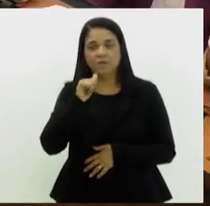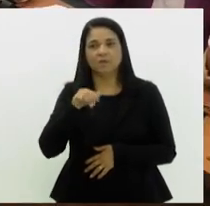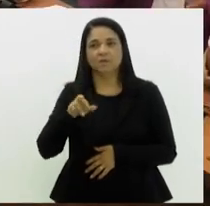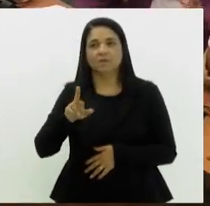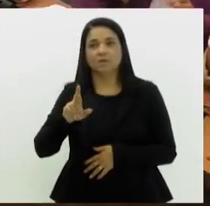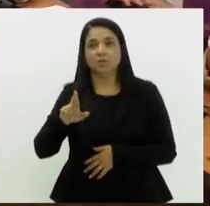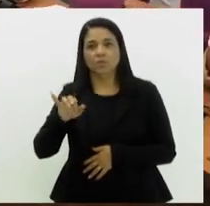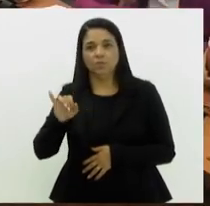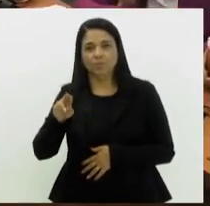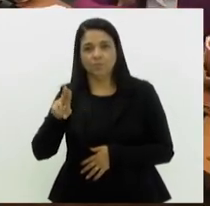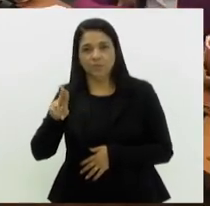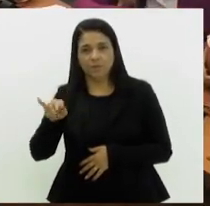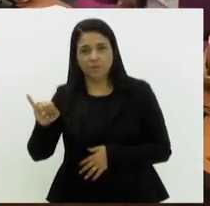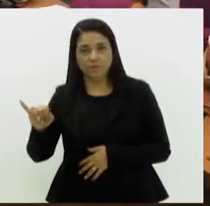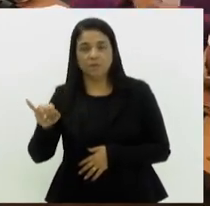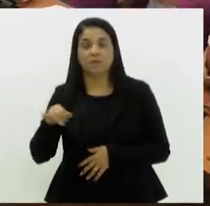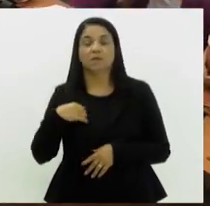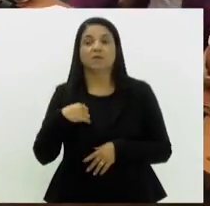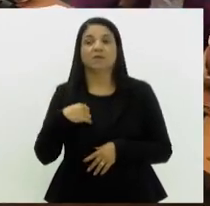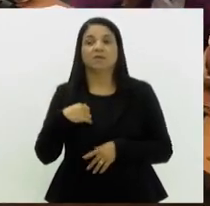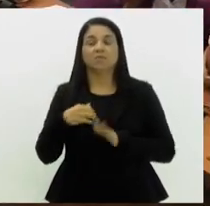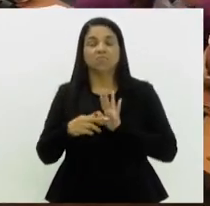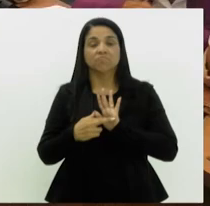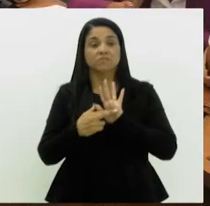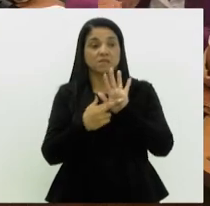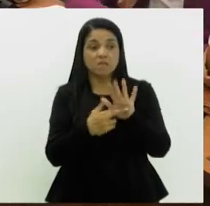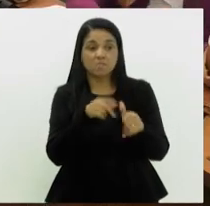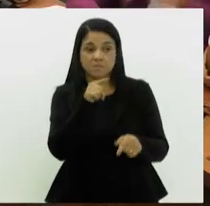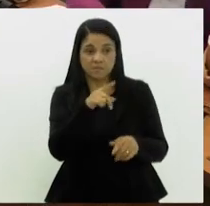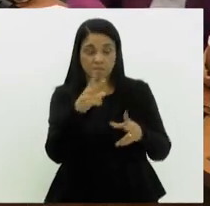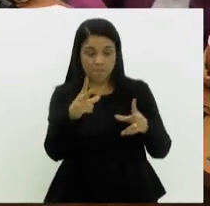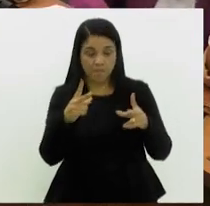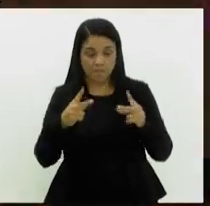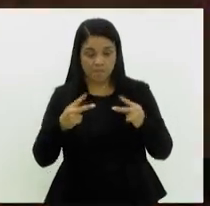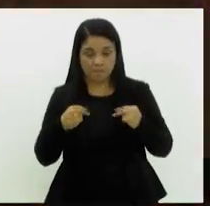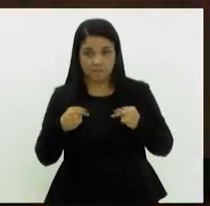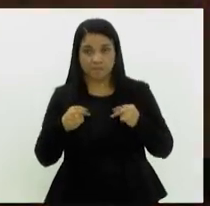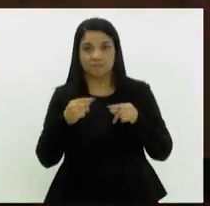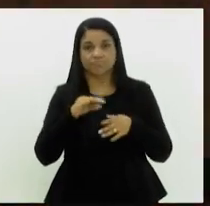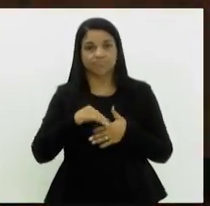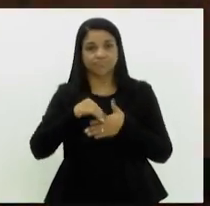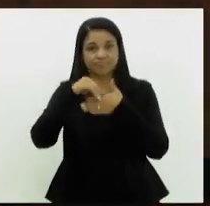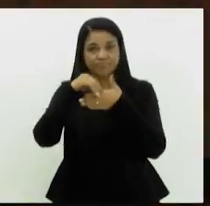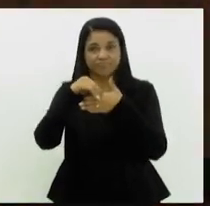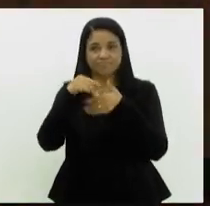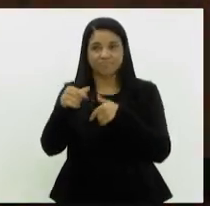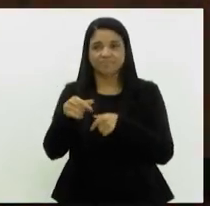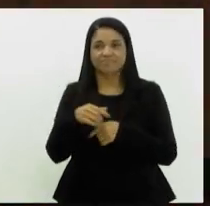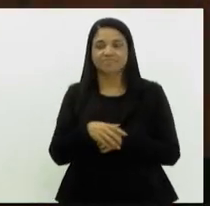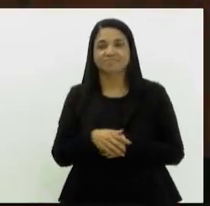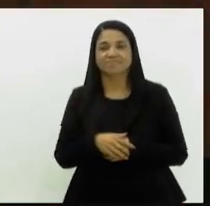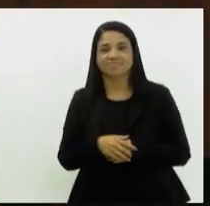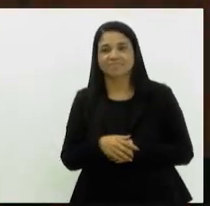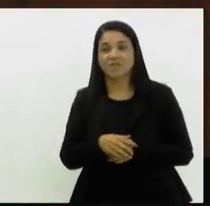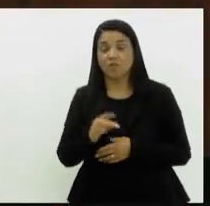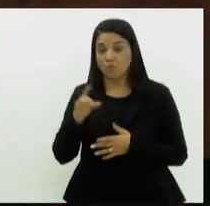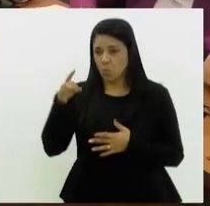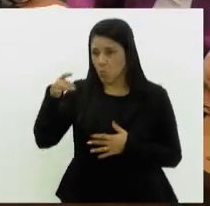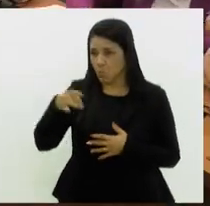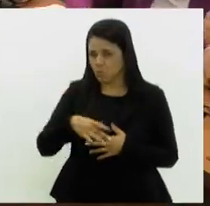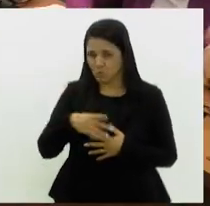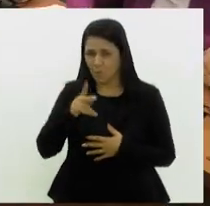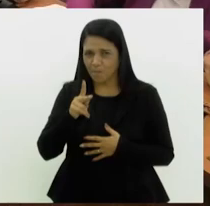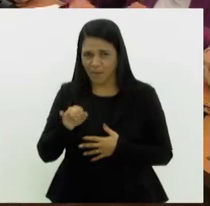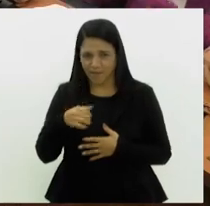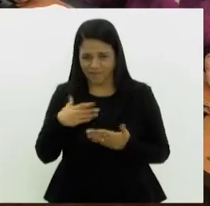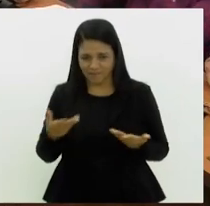de resistência que Renata Souza representa. E dizer que é muito importante, porque, de fato, eu acho que eu fui o último papai aqui da casa.